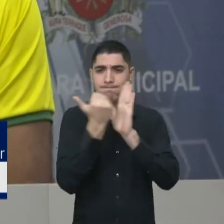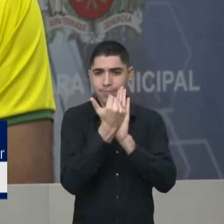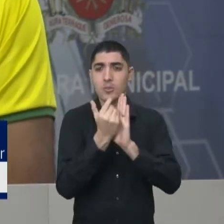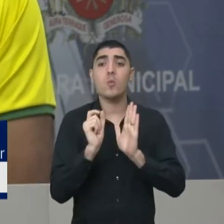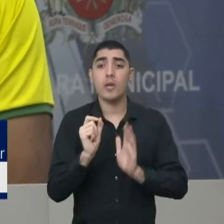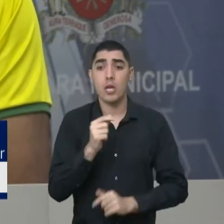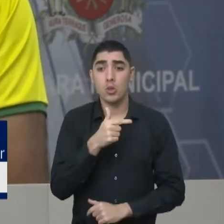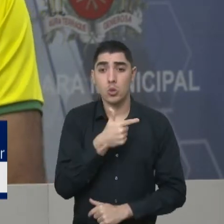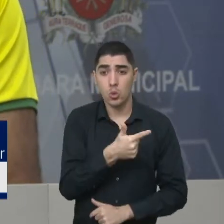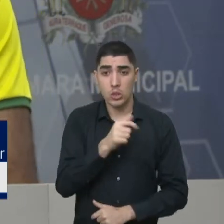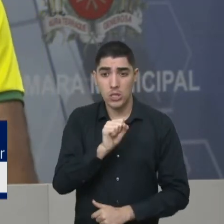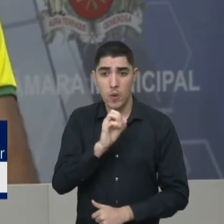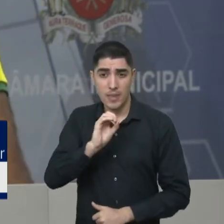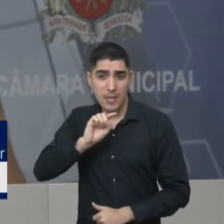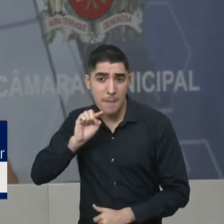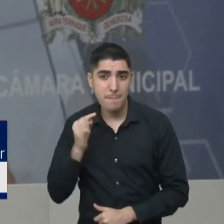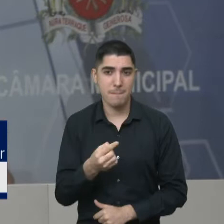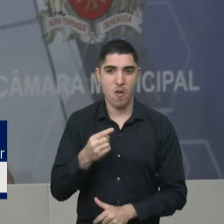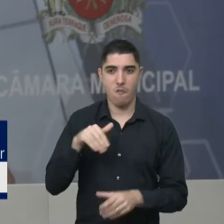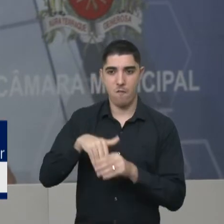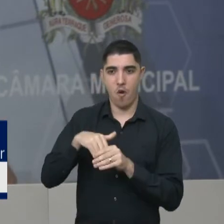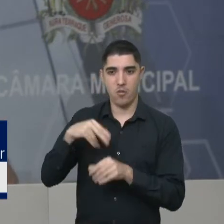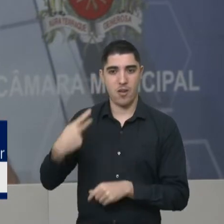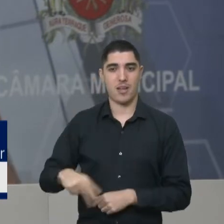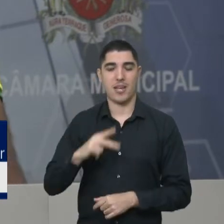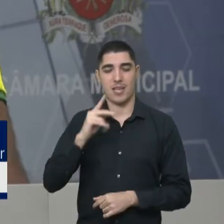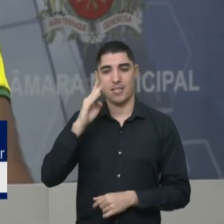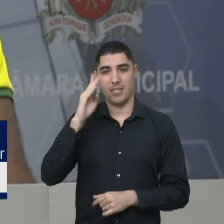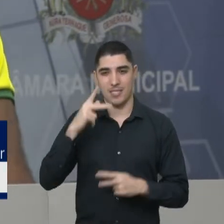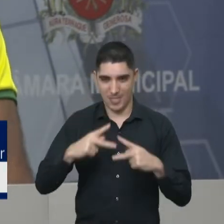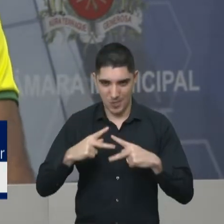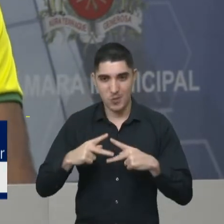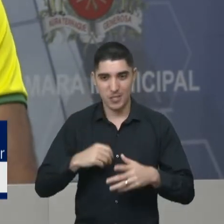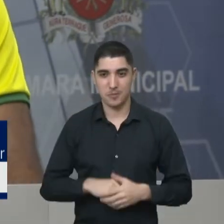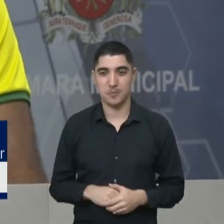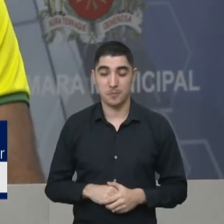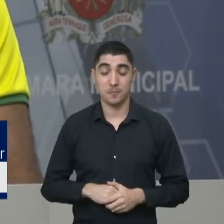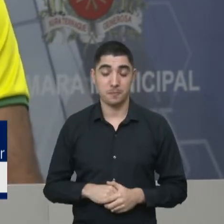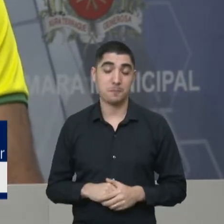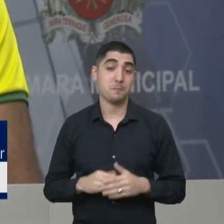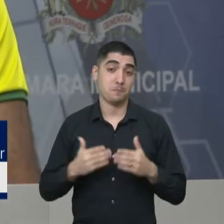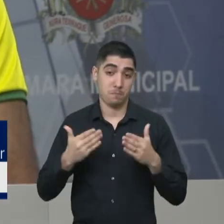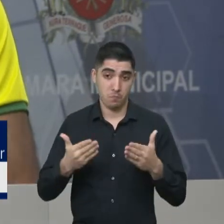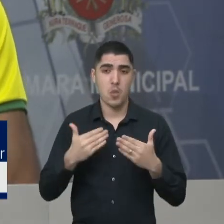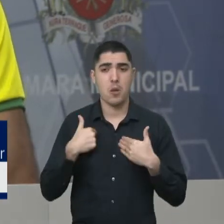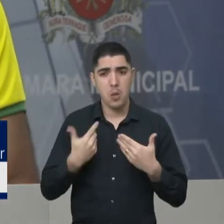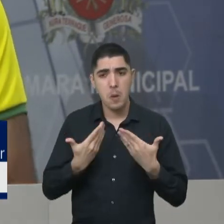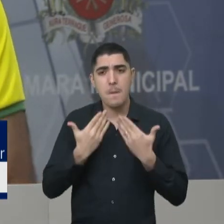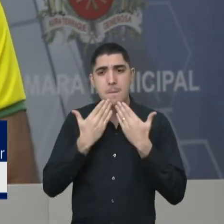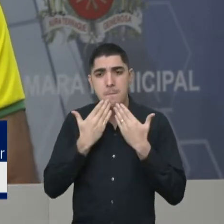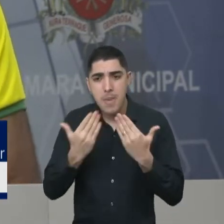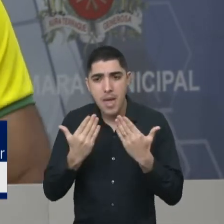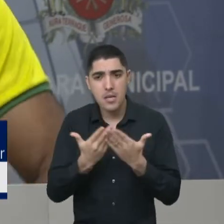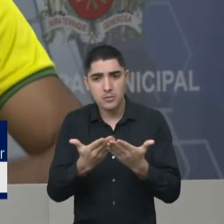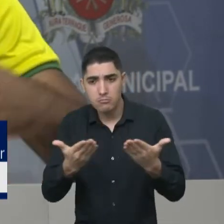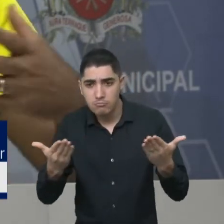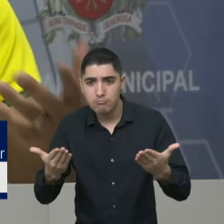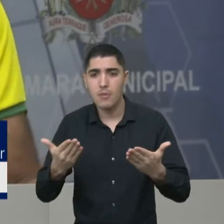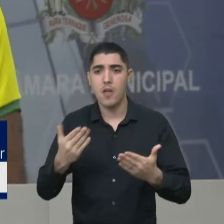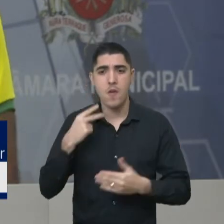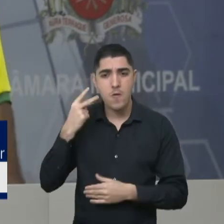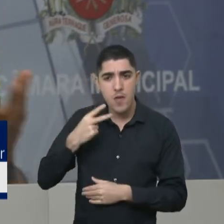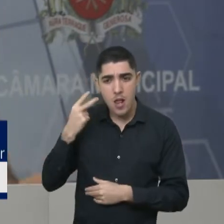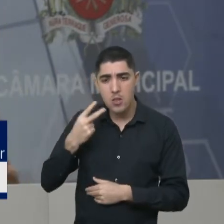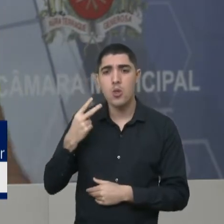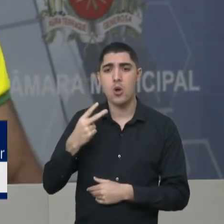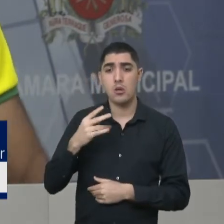280 mil em São José. Então, eu quero aqui fazer um apelo aos vereadores, a todos